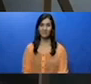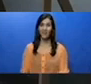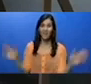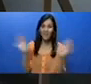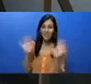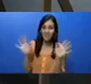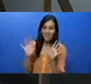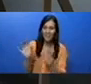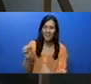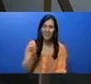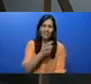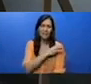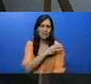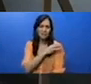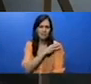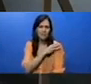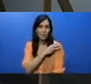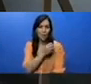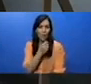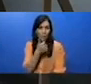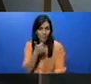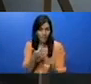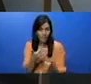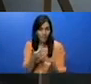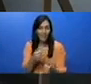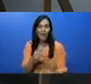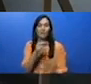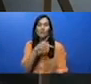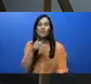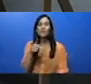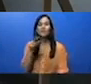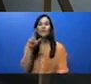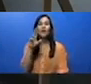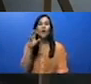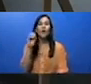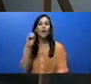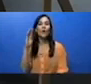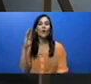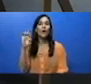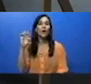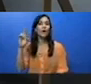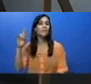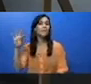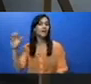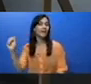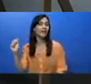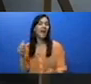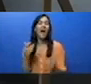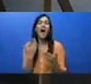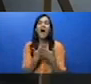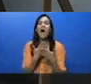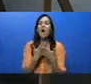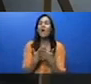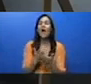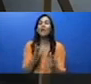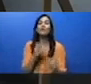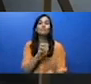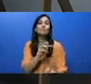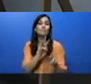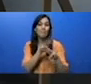Olá, terceiro ano, tudo bem com vocês? Eu sou a professora Roberta, estou com vocês para mais uma aula de matemática. Vamos